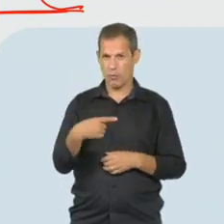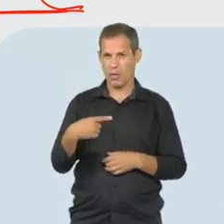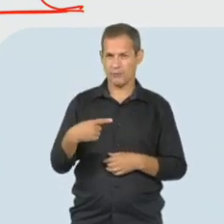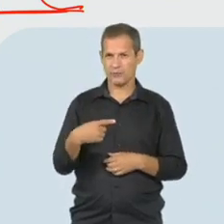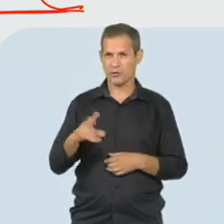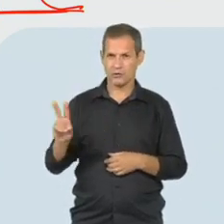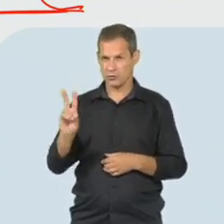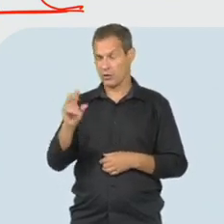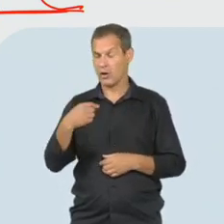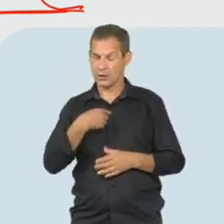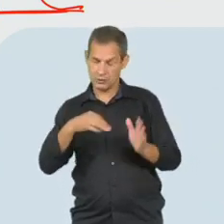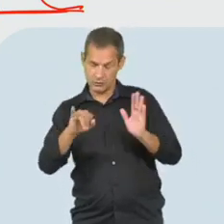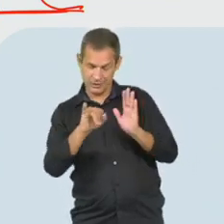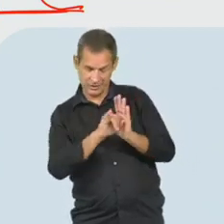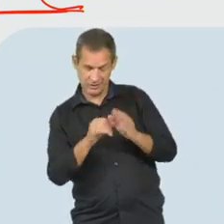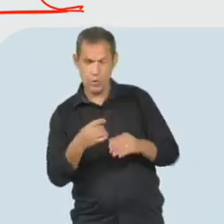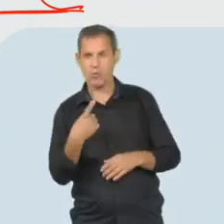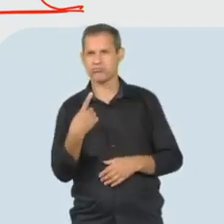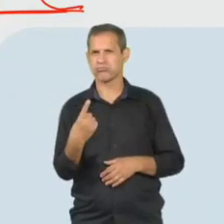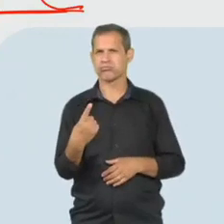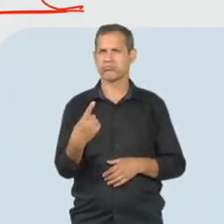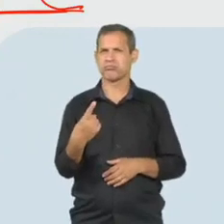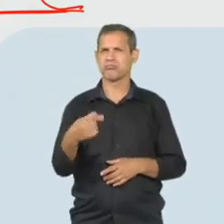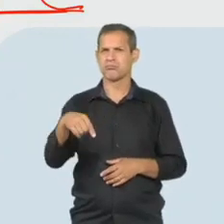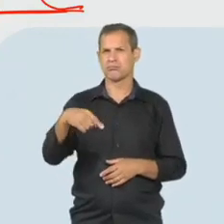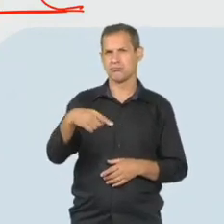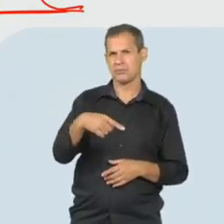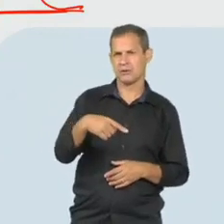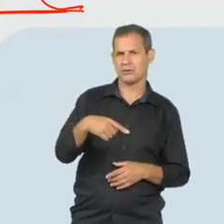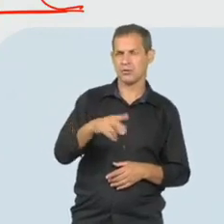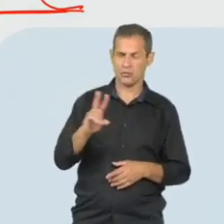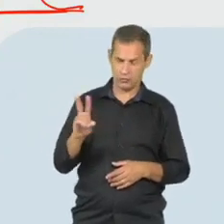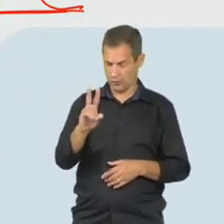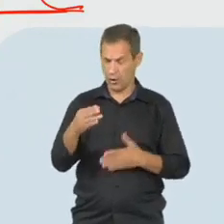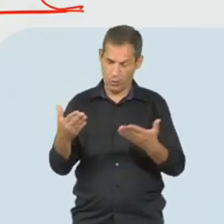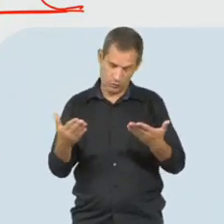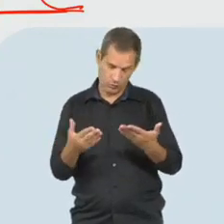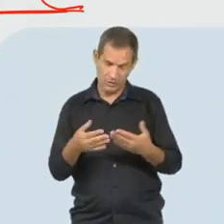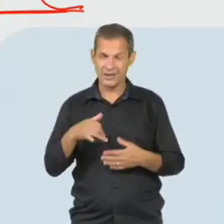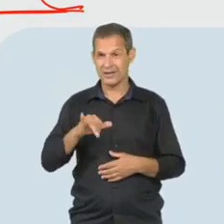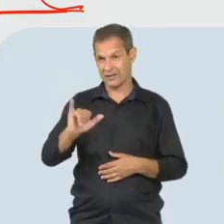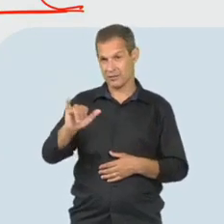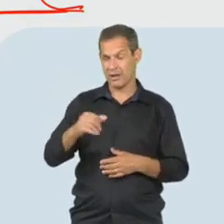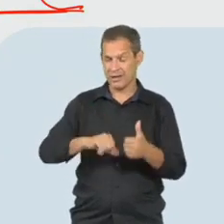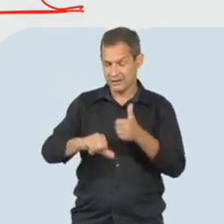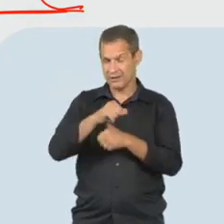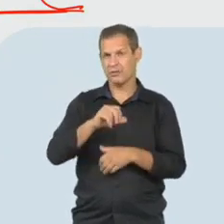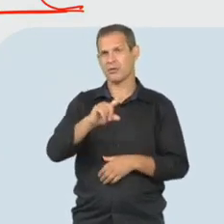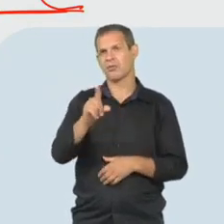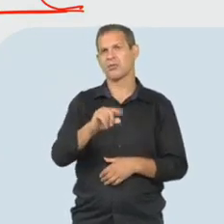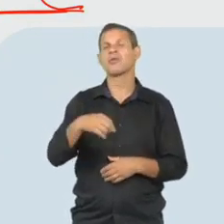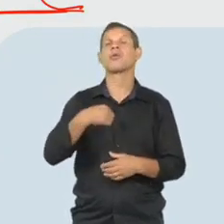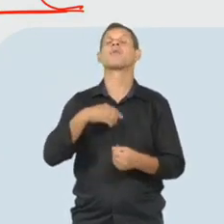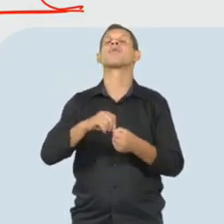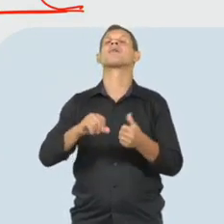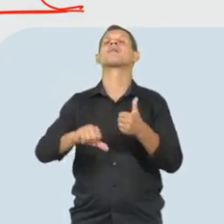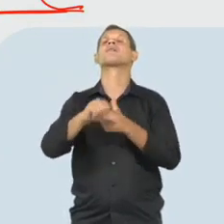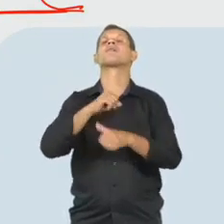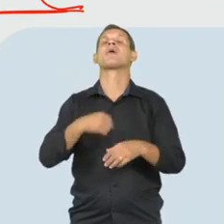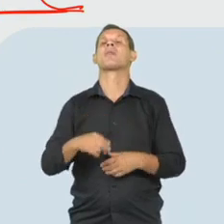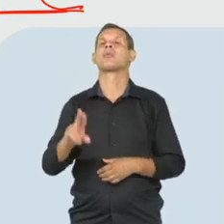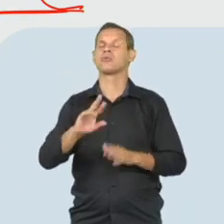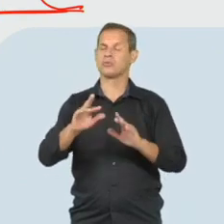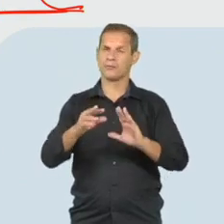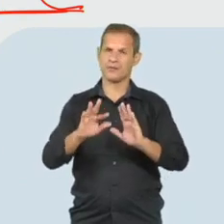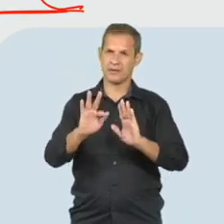o valor que eu vou determinar, ou seja, 1 menos o valor aqui agora, o y, eu já vou transformar em z. Como que eu faço a transformação? Utilizo a